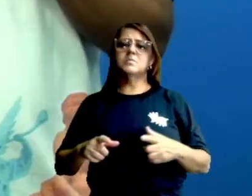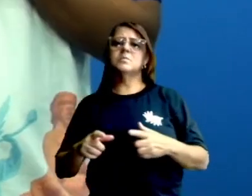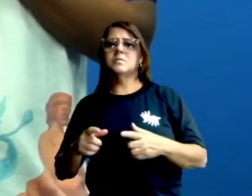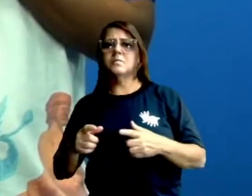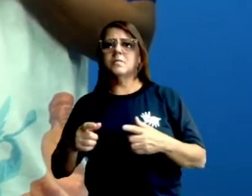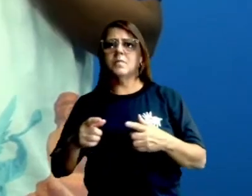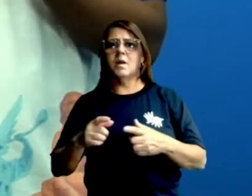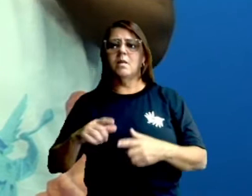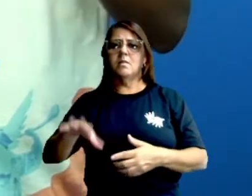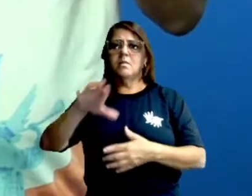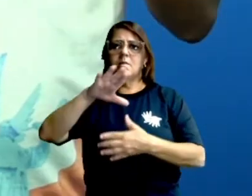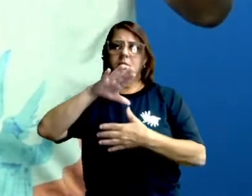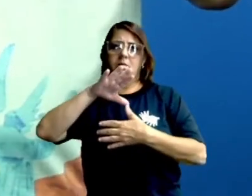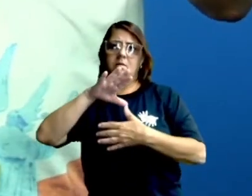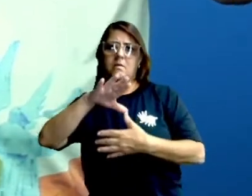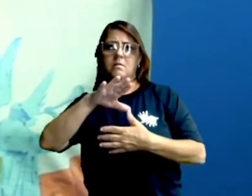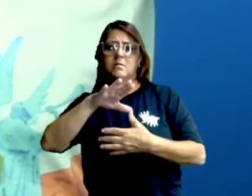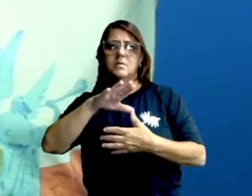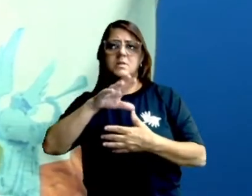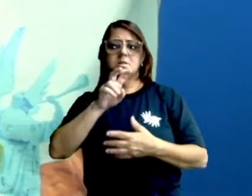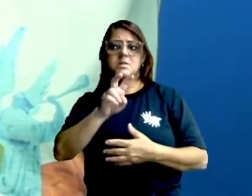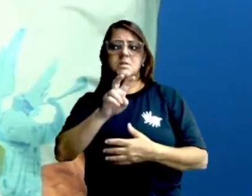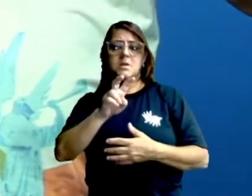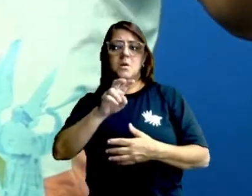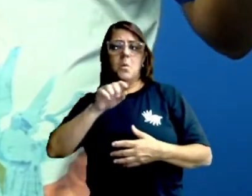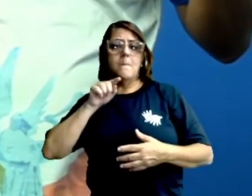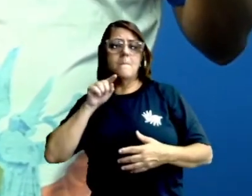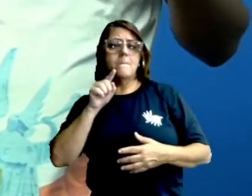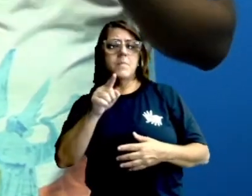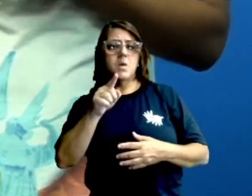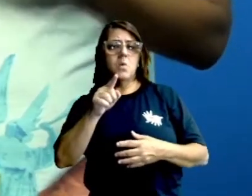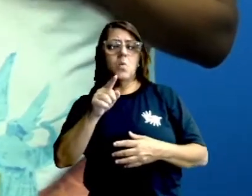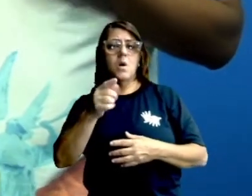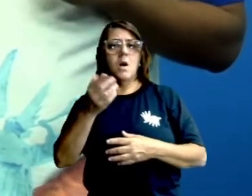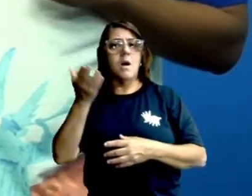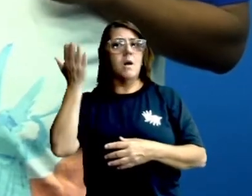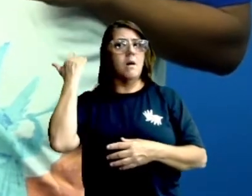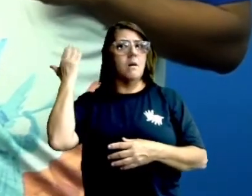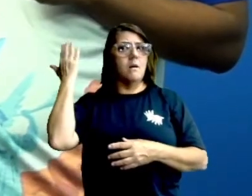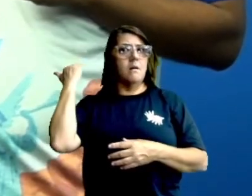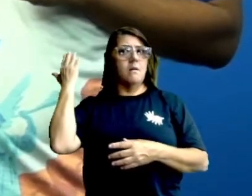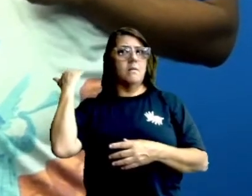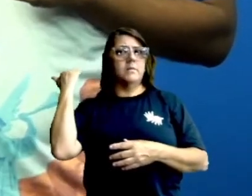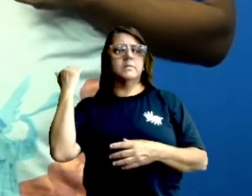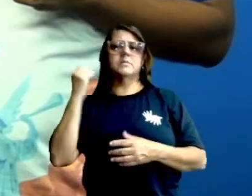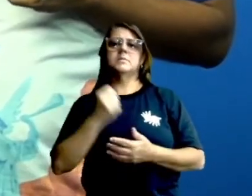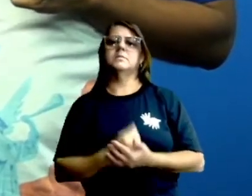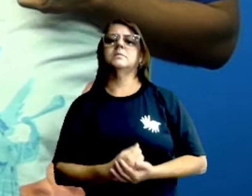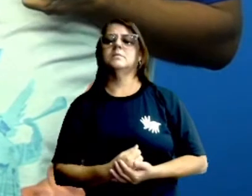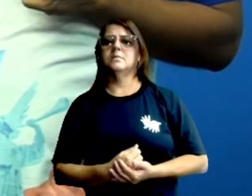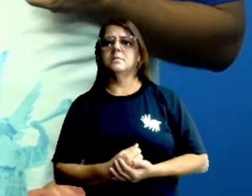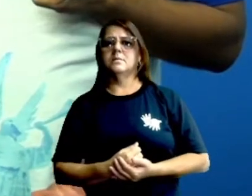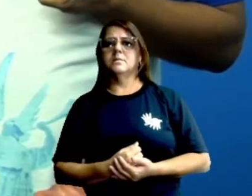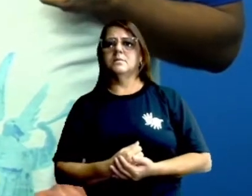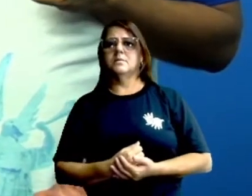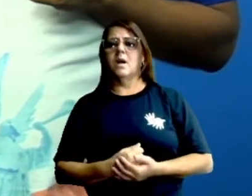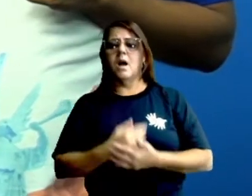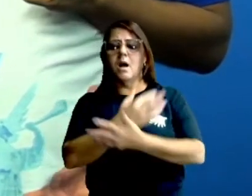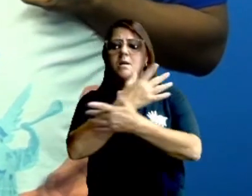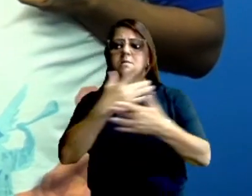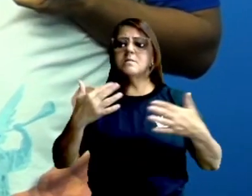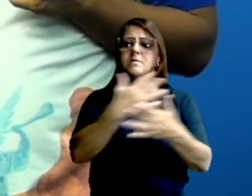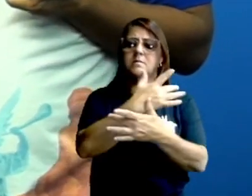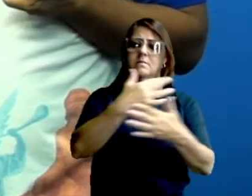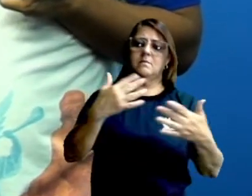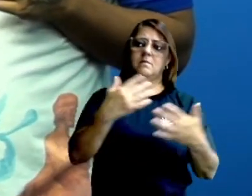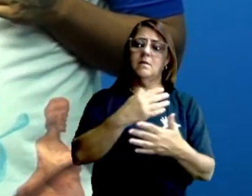da Mesoamérica, há pelo menos 5.000 anos atrás. Então, cerca de 5.000 anos atrás, essas